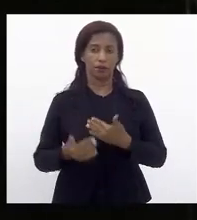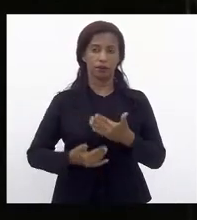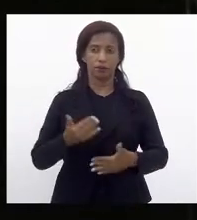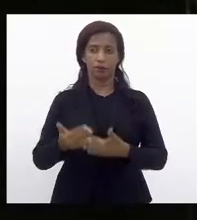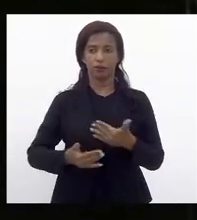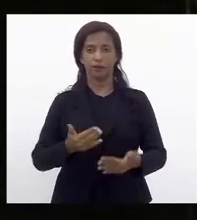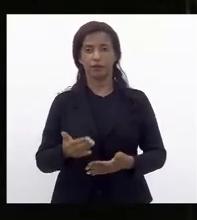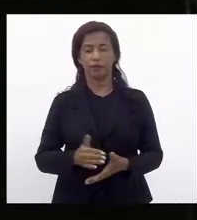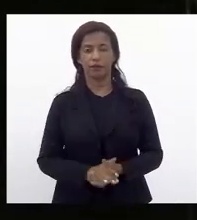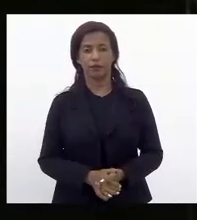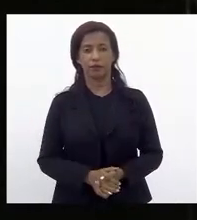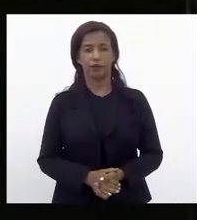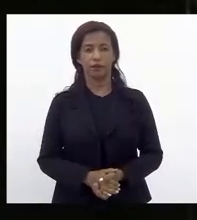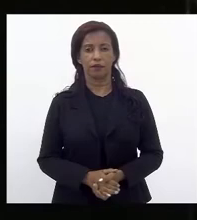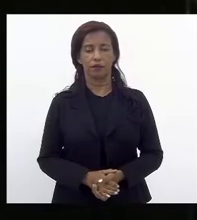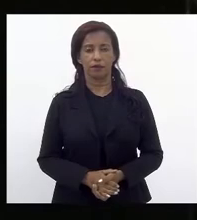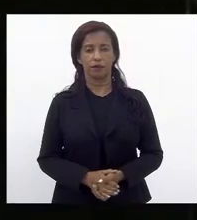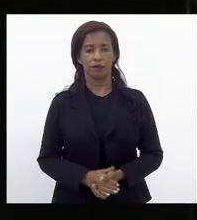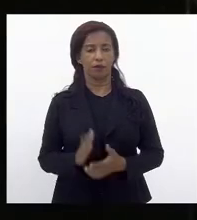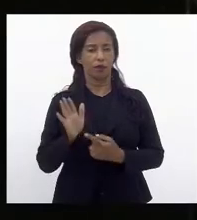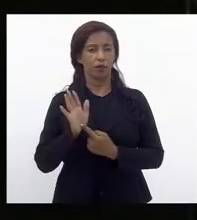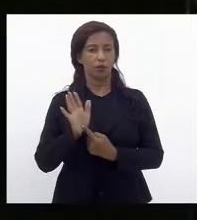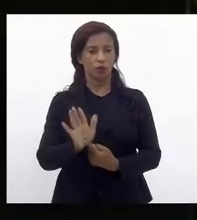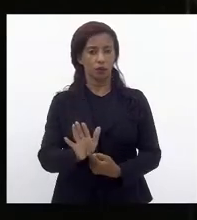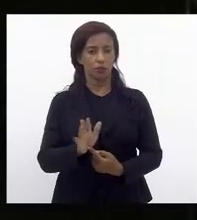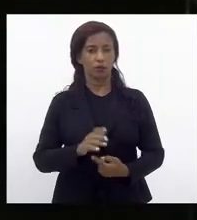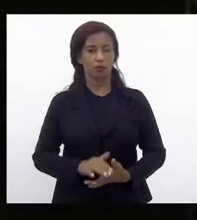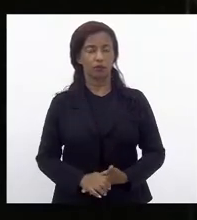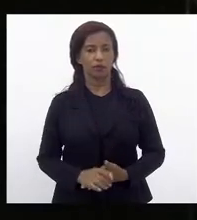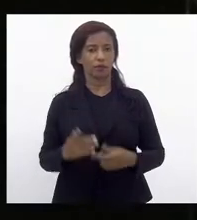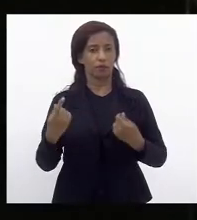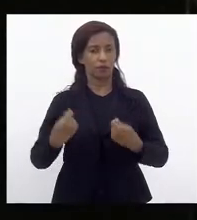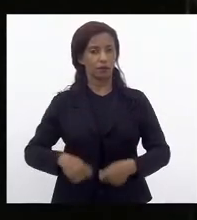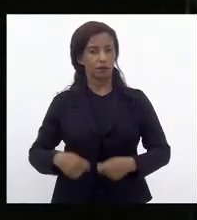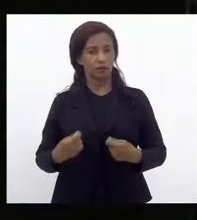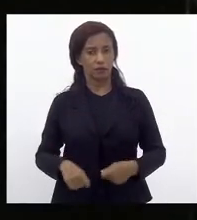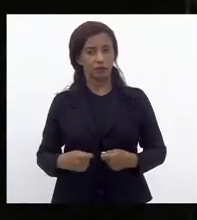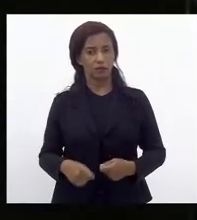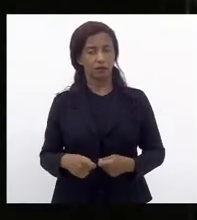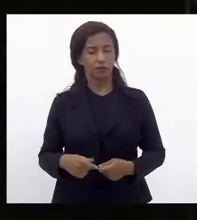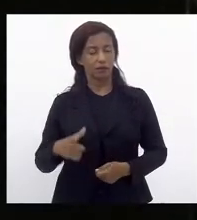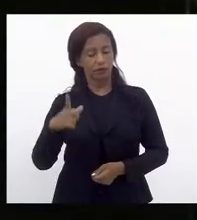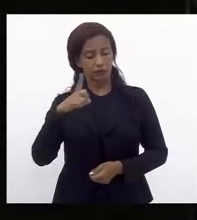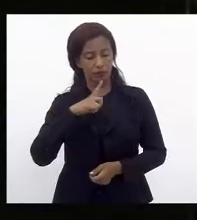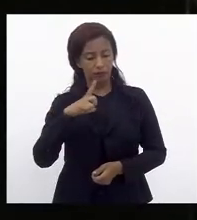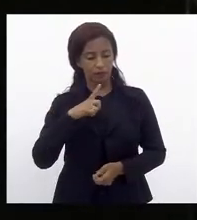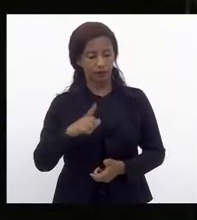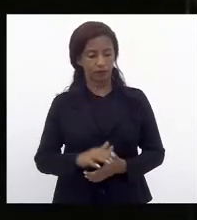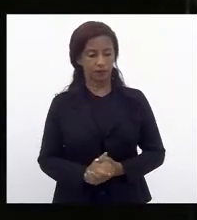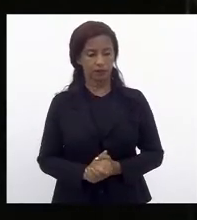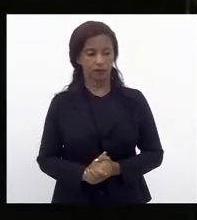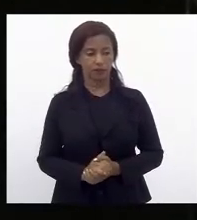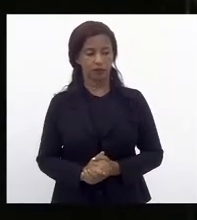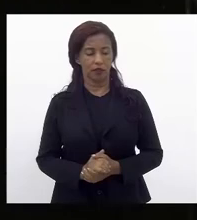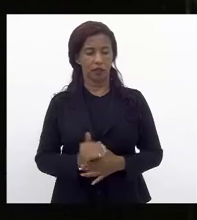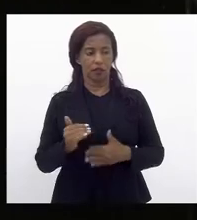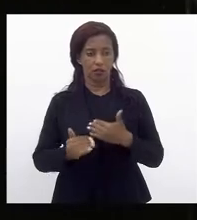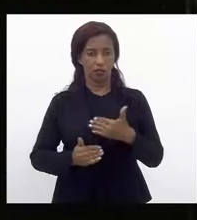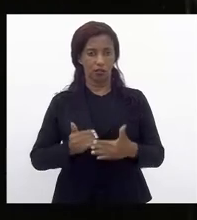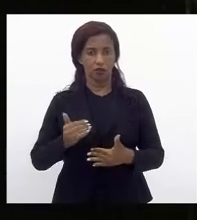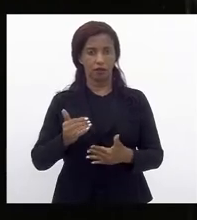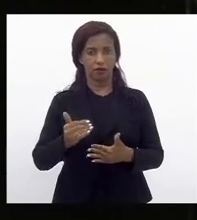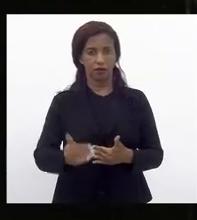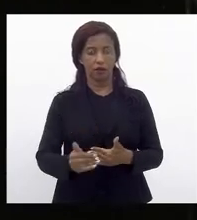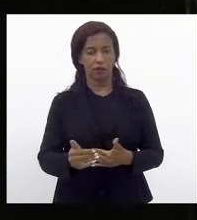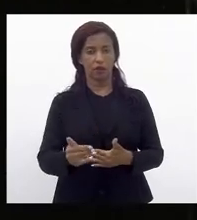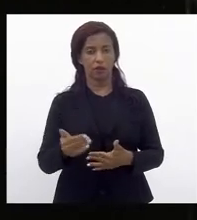processo e mostrando a necessidade que a gente tem de avançar